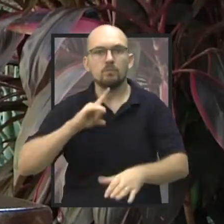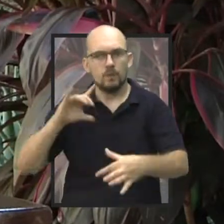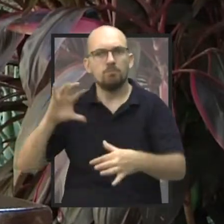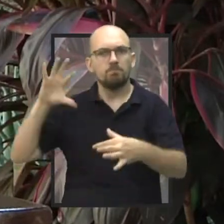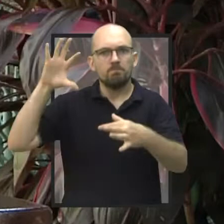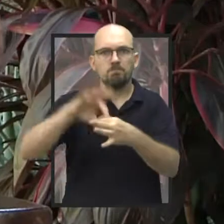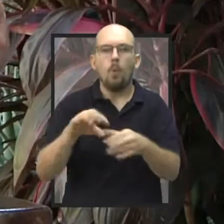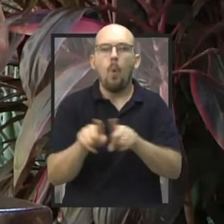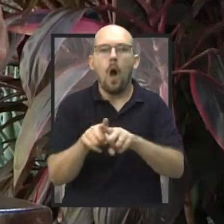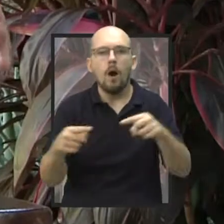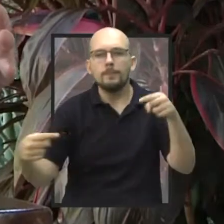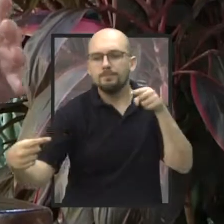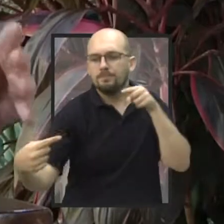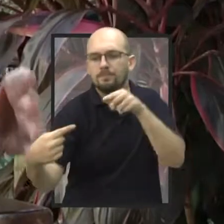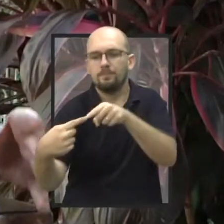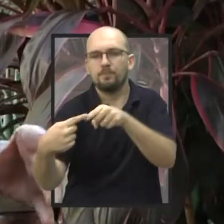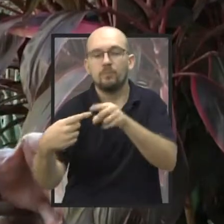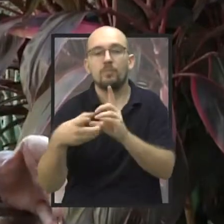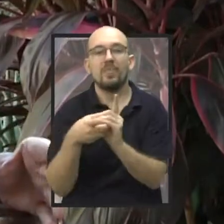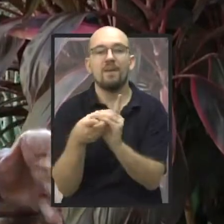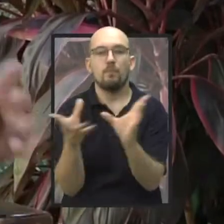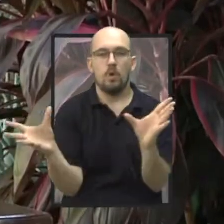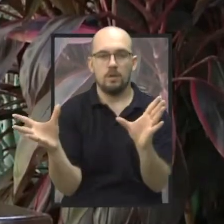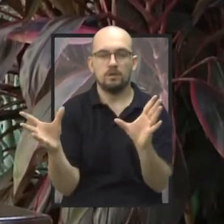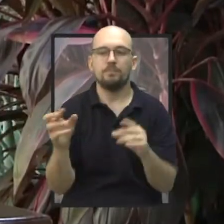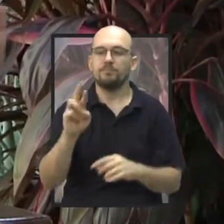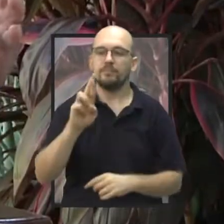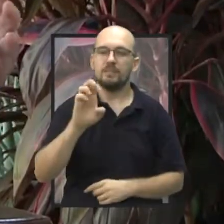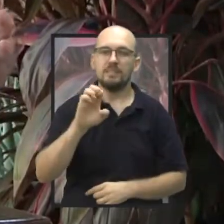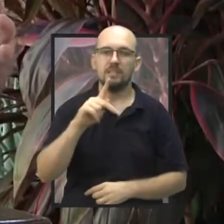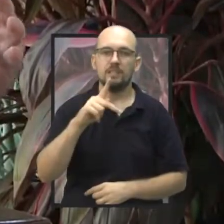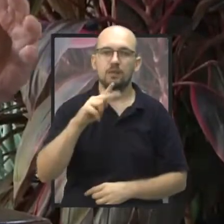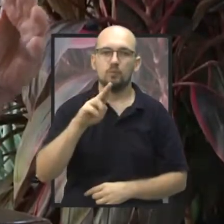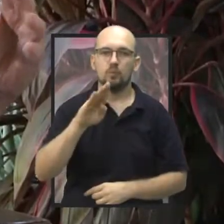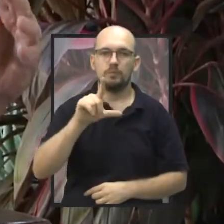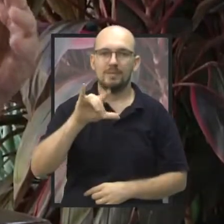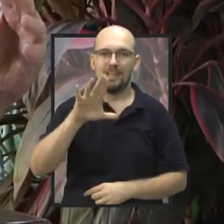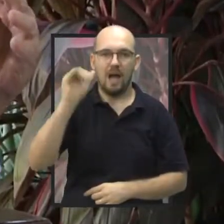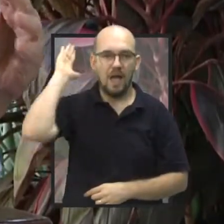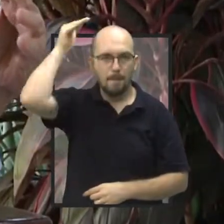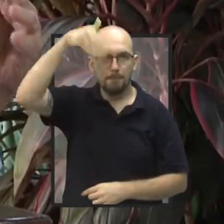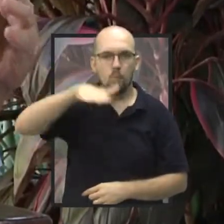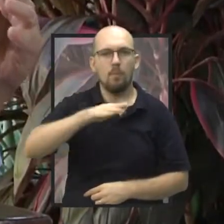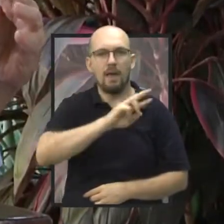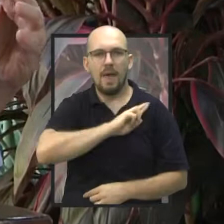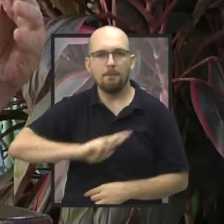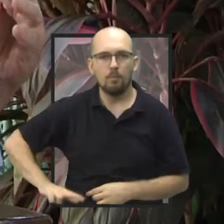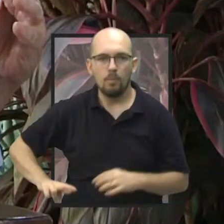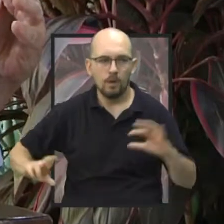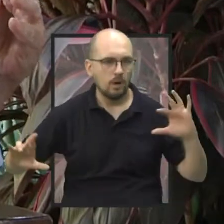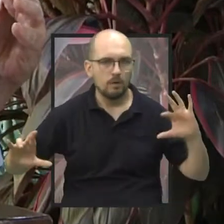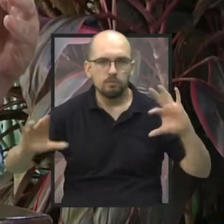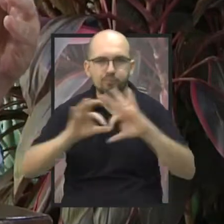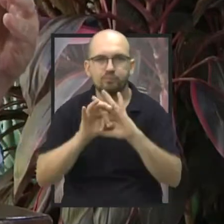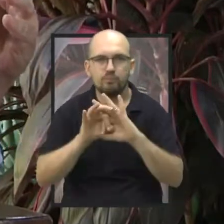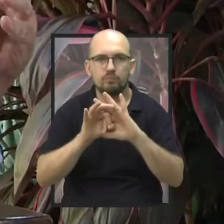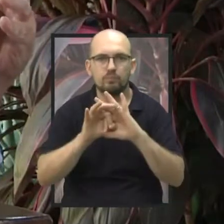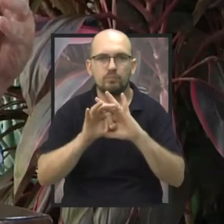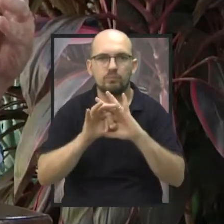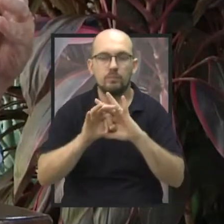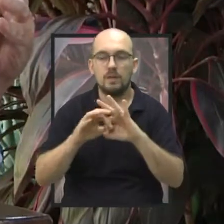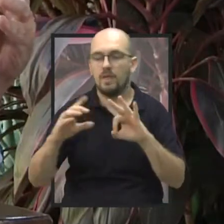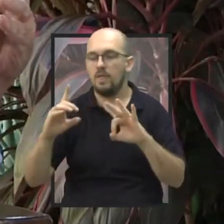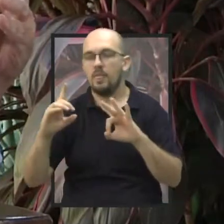ligação umbilical com a democracia. A república e a democracia, eles se interligam. Porque a definição